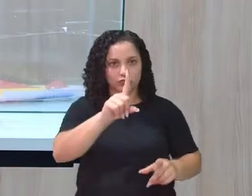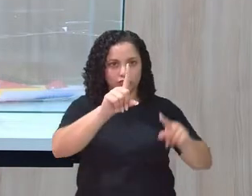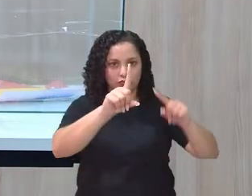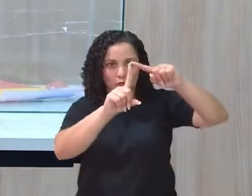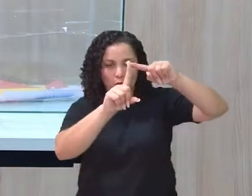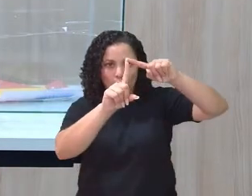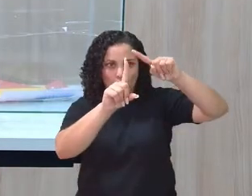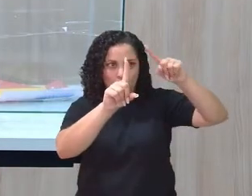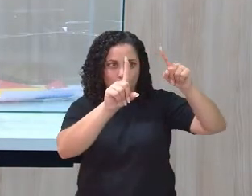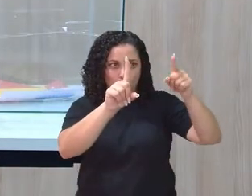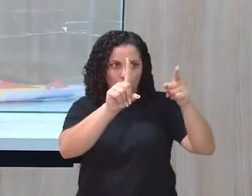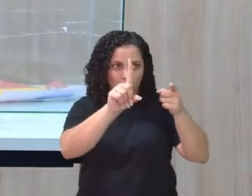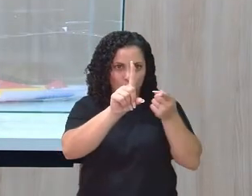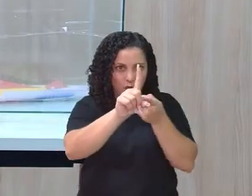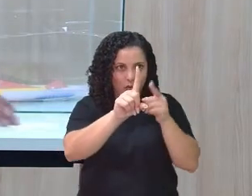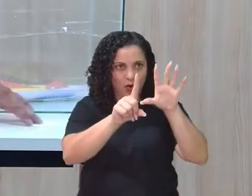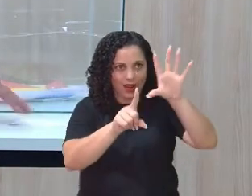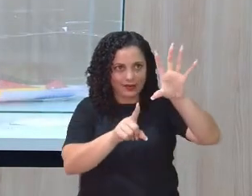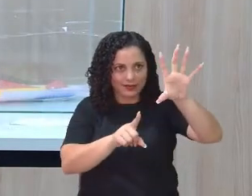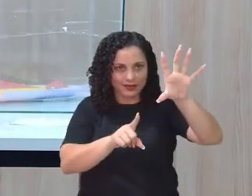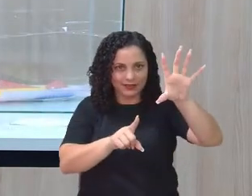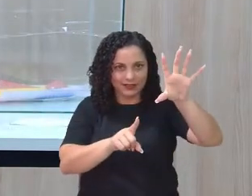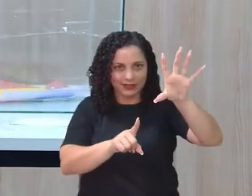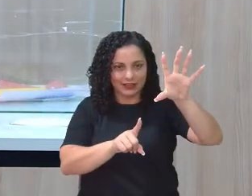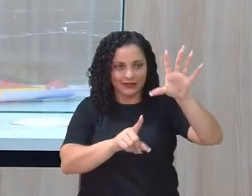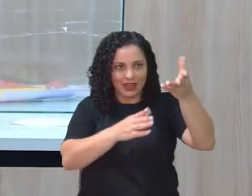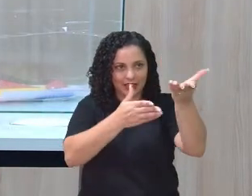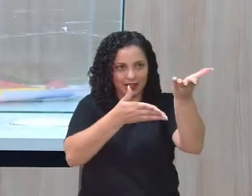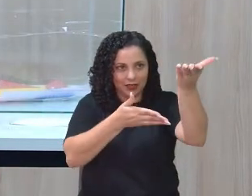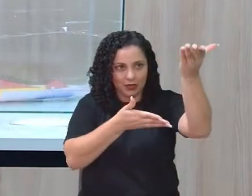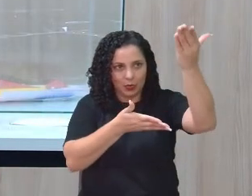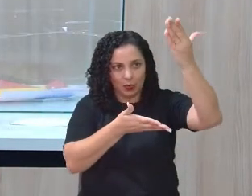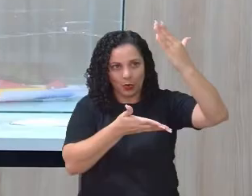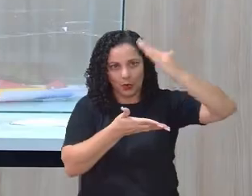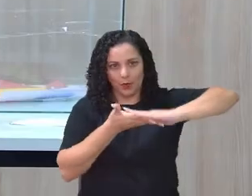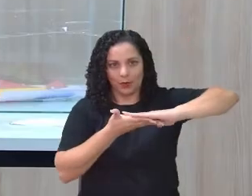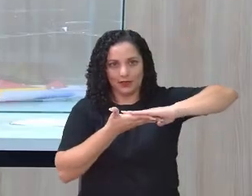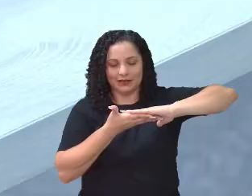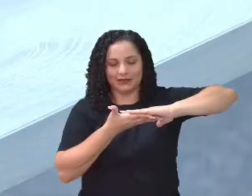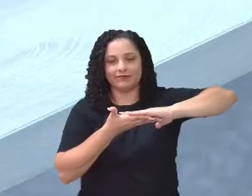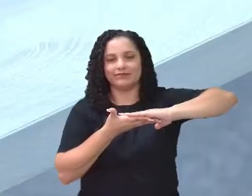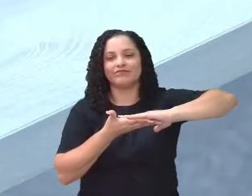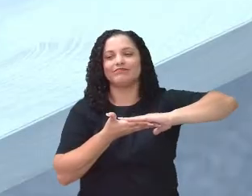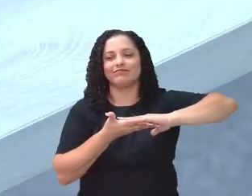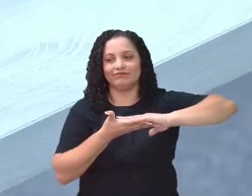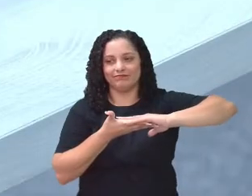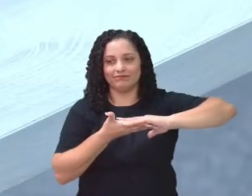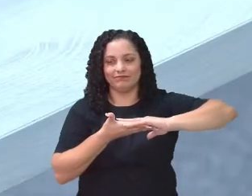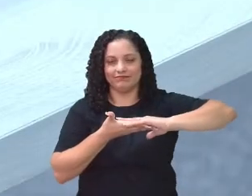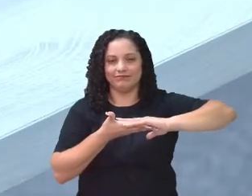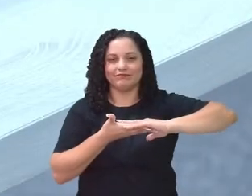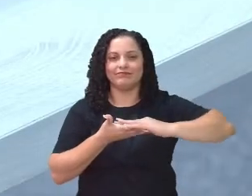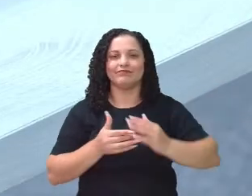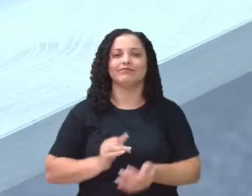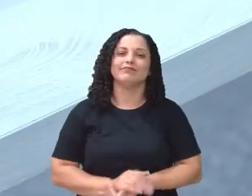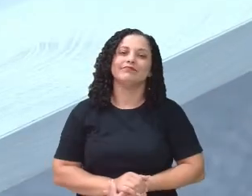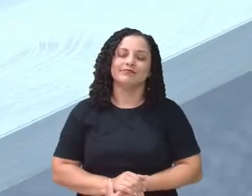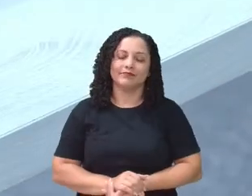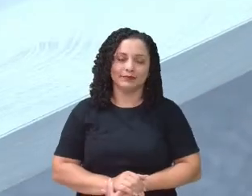ao meio. Então, eu vou separar essa daqui, vou pegar essa daqui, ó, e vou dividir ela ao meio,